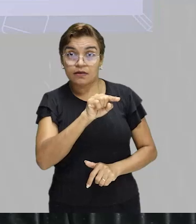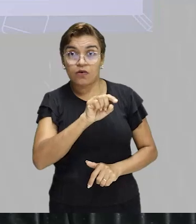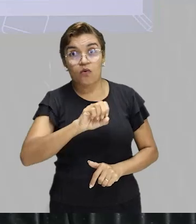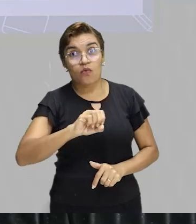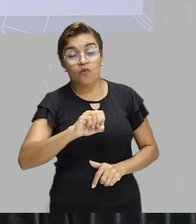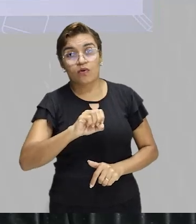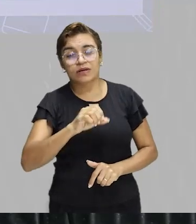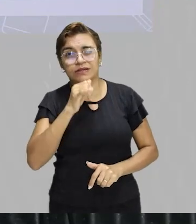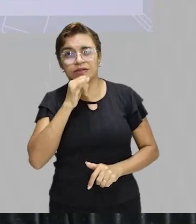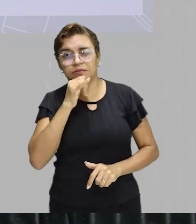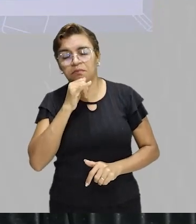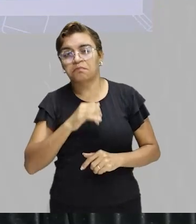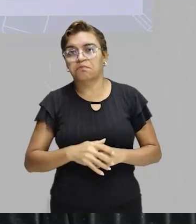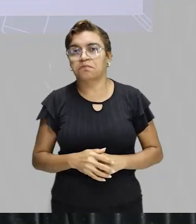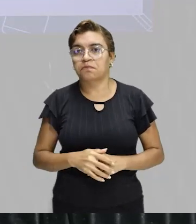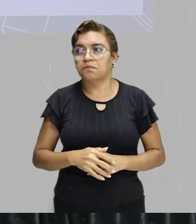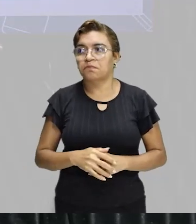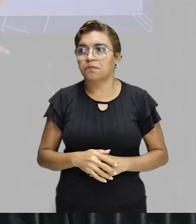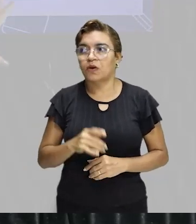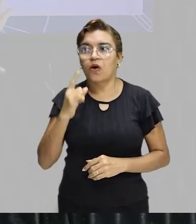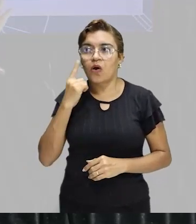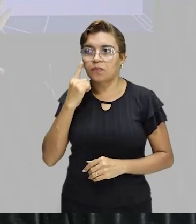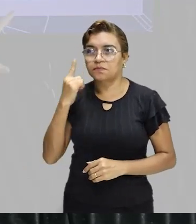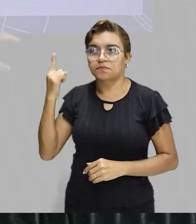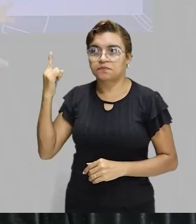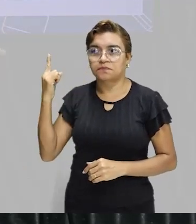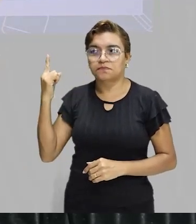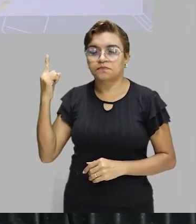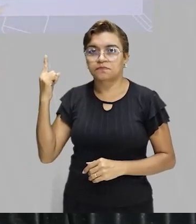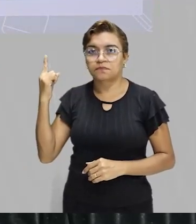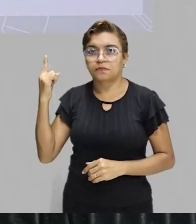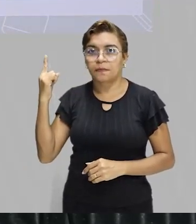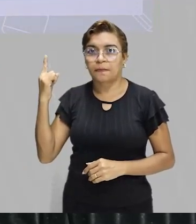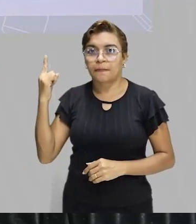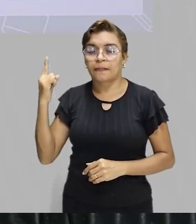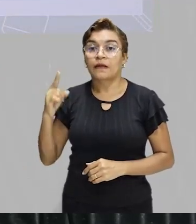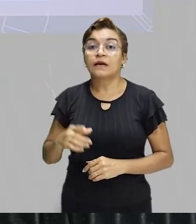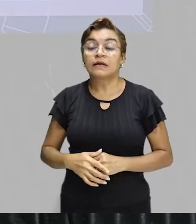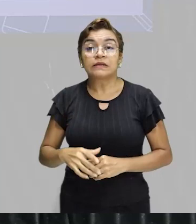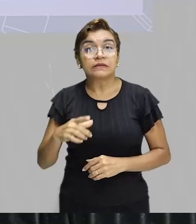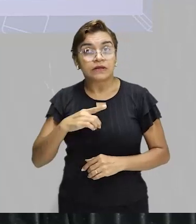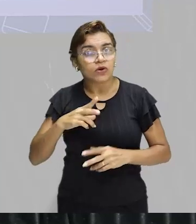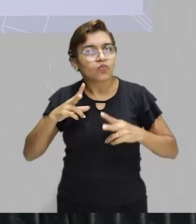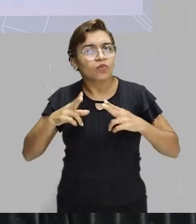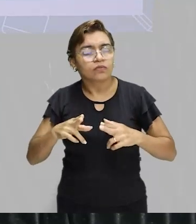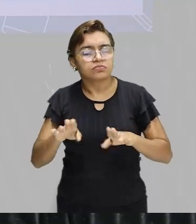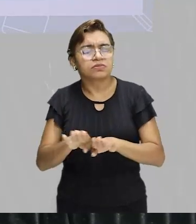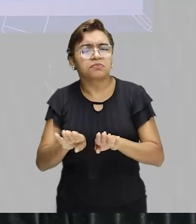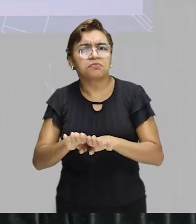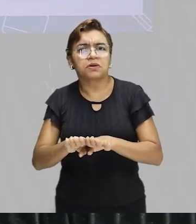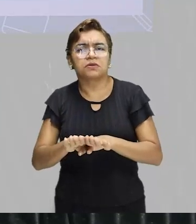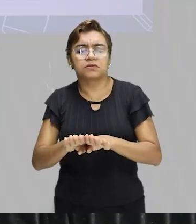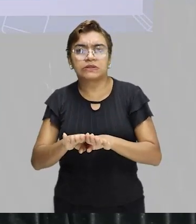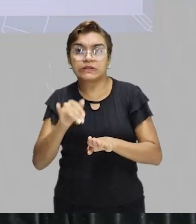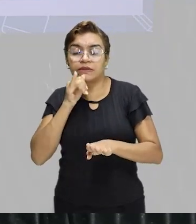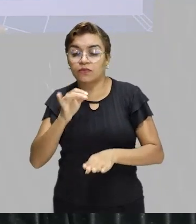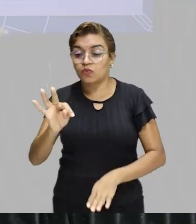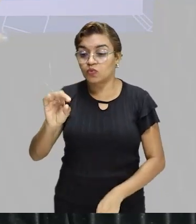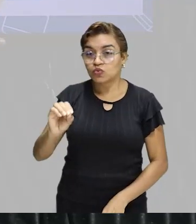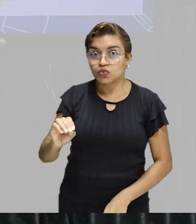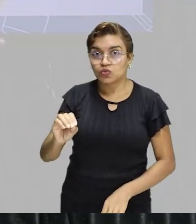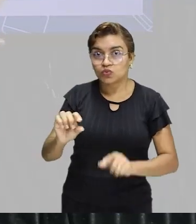objeto e animal, que é he, she, it, nesses casos eu faço a mesma coisa, tiro o